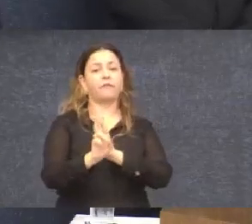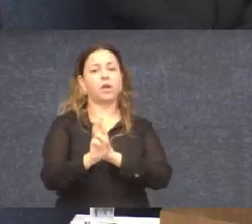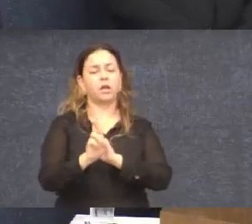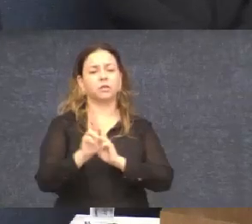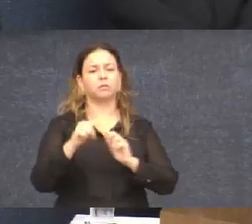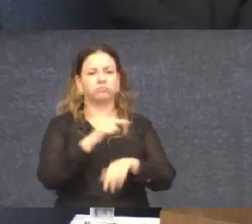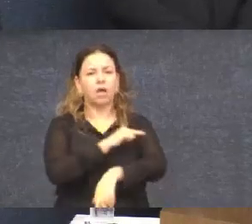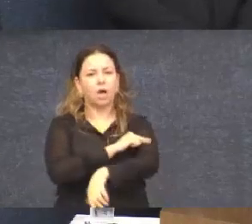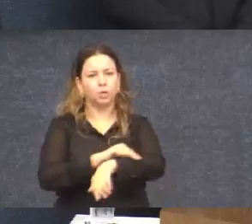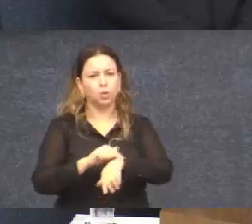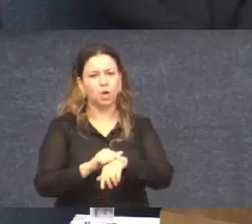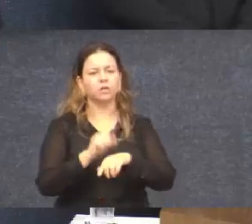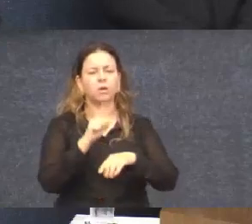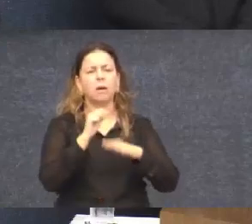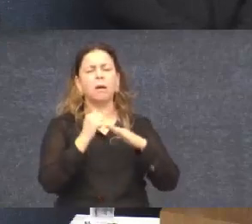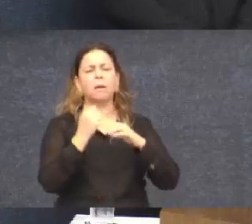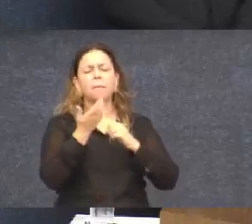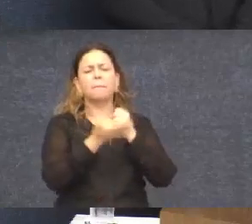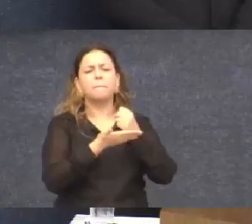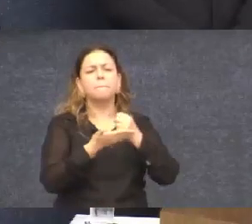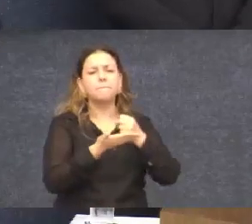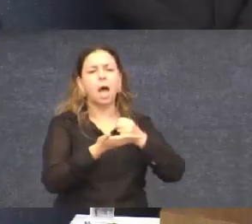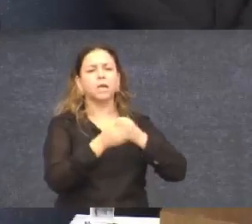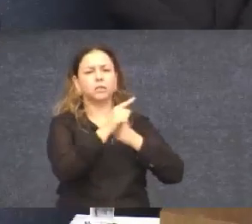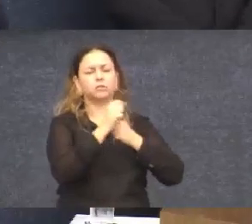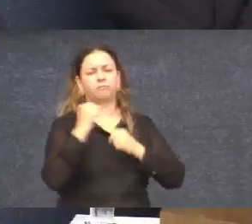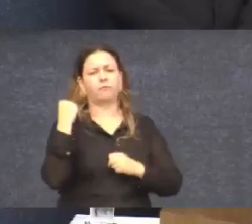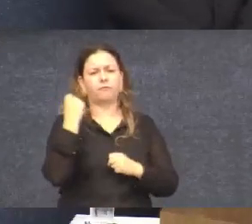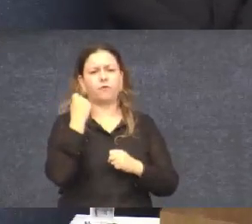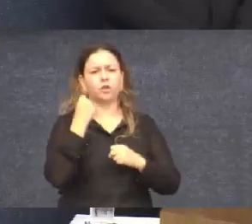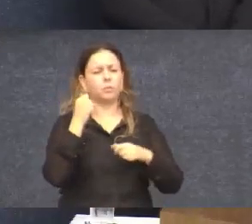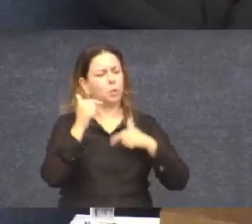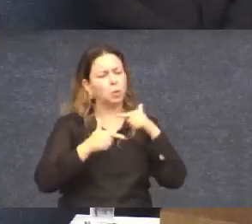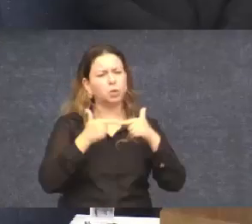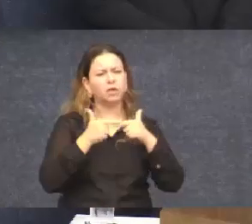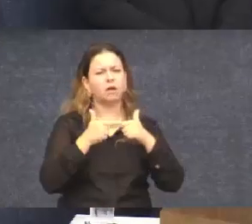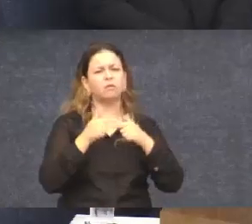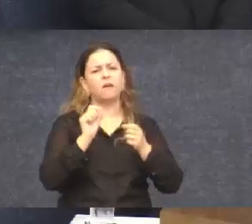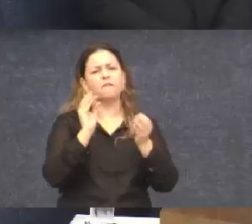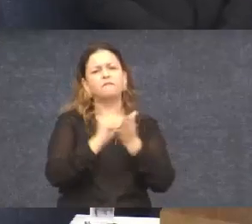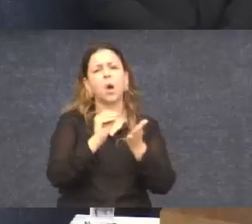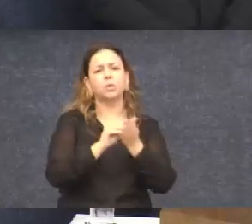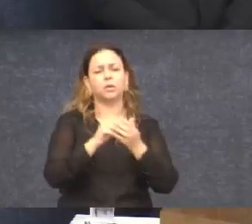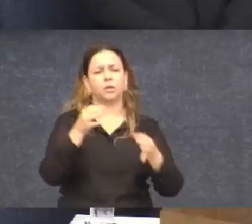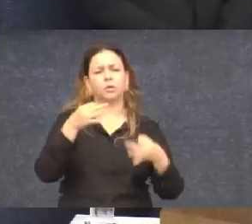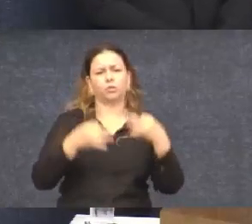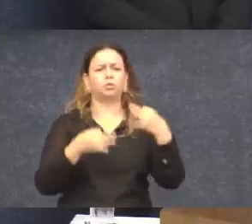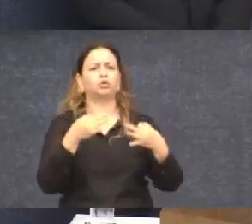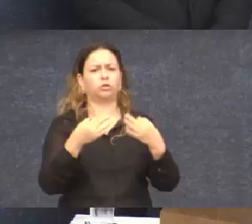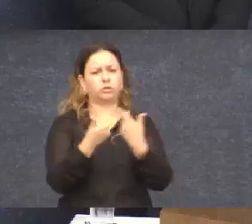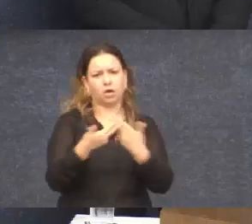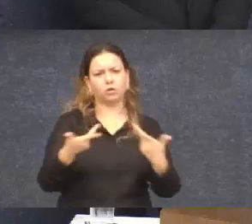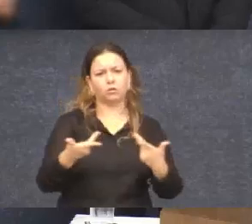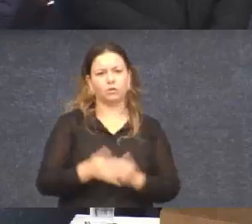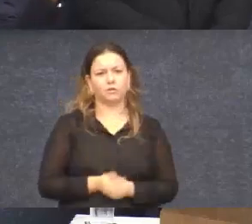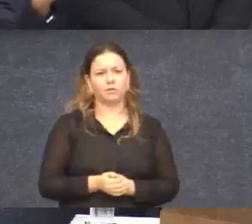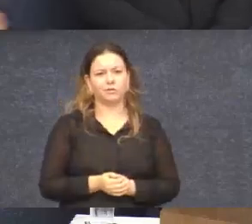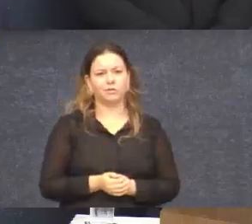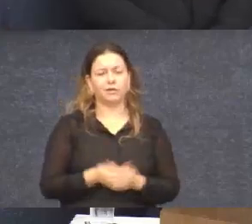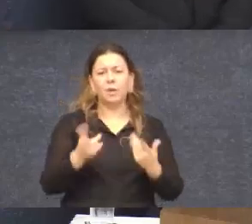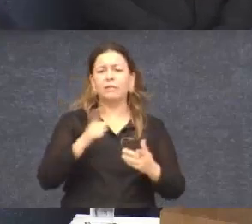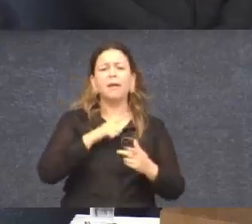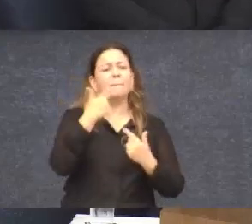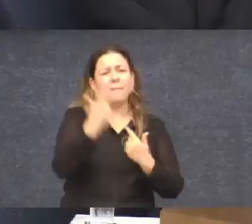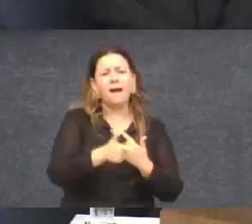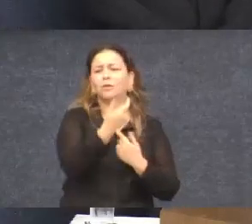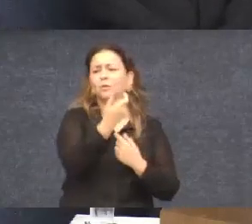bondade, em lutar contra as injustiças. Né? Ou seja, é tanto, mais tantos